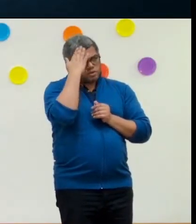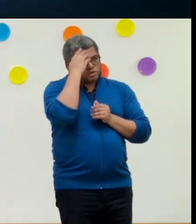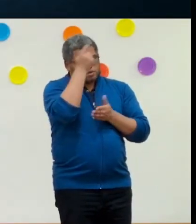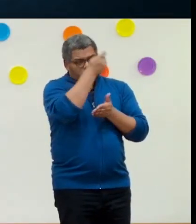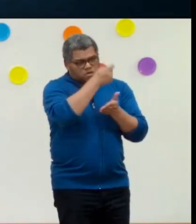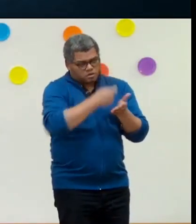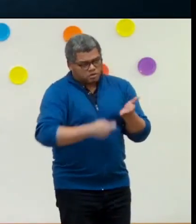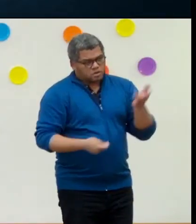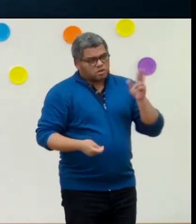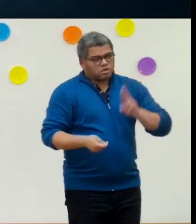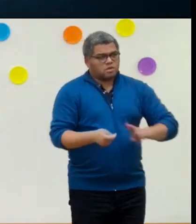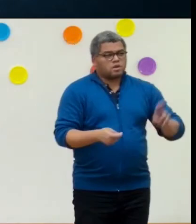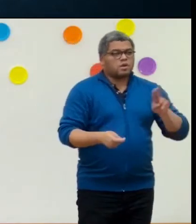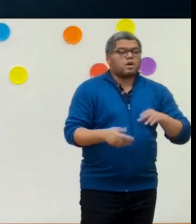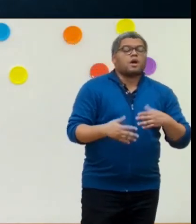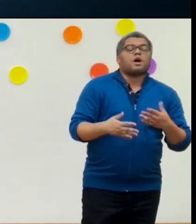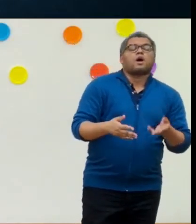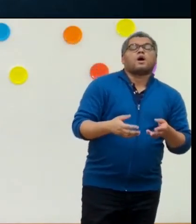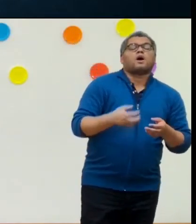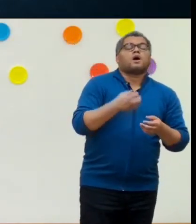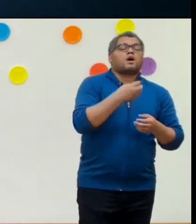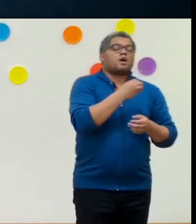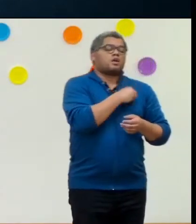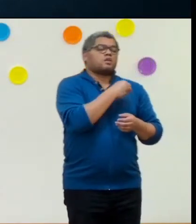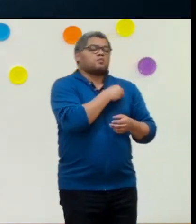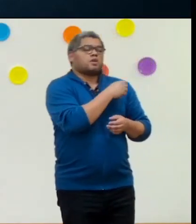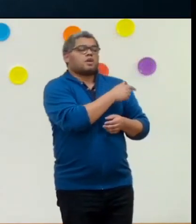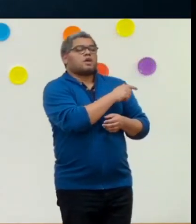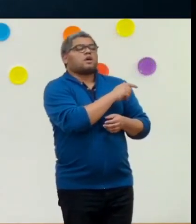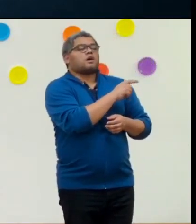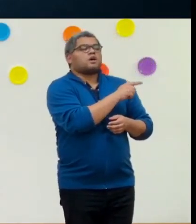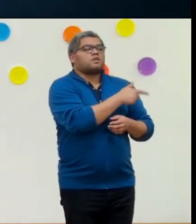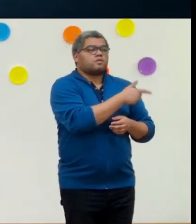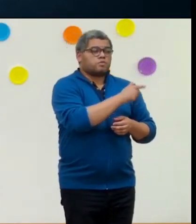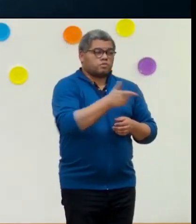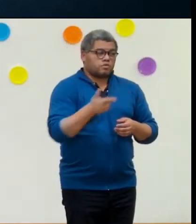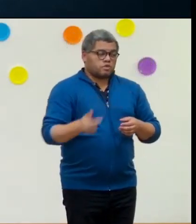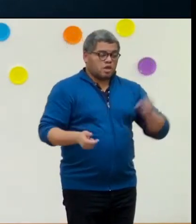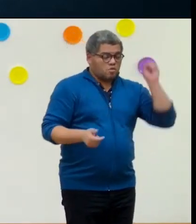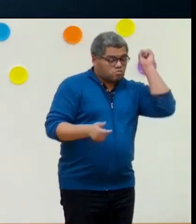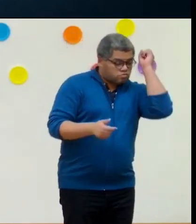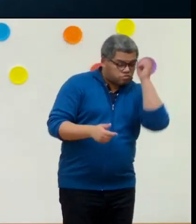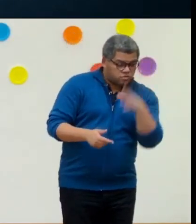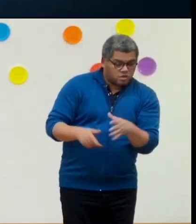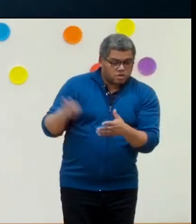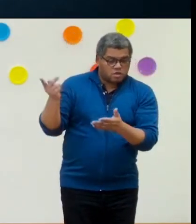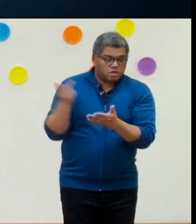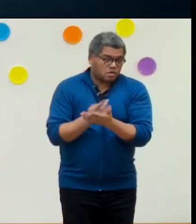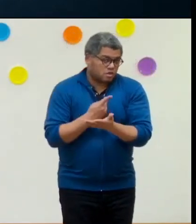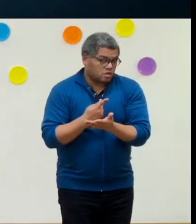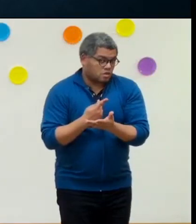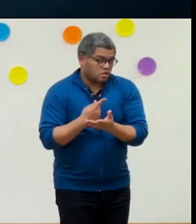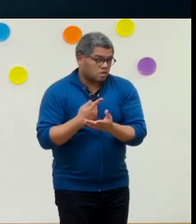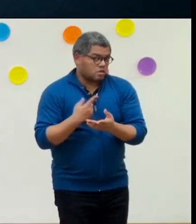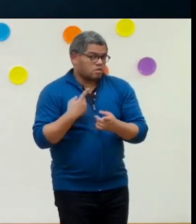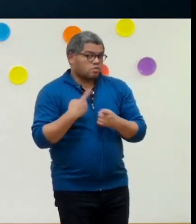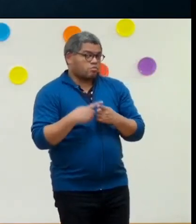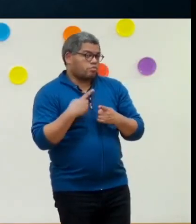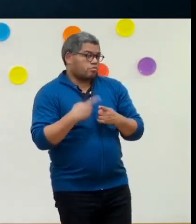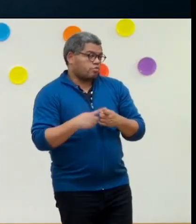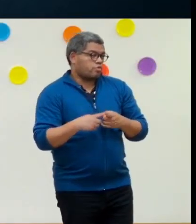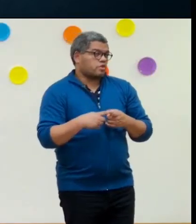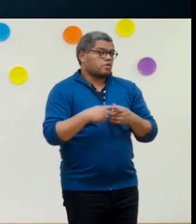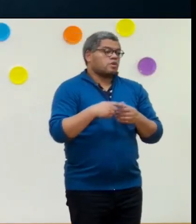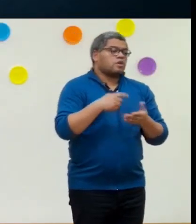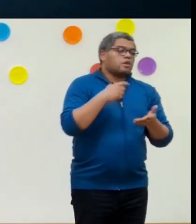muito usado para quem não tem pecado que atire a primeira pedra. Está errado, tá? Porque aí não tem mais disciplina na igreja,